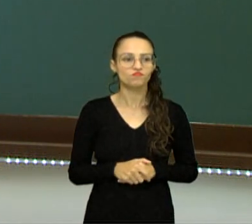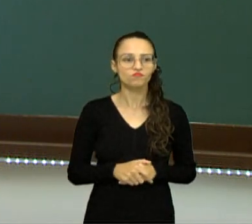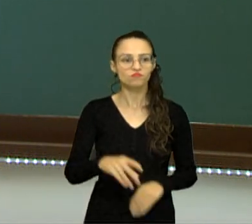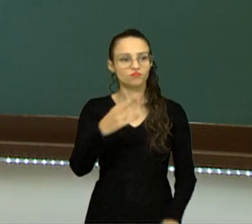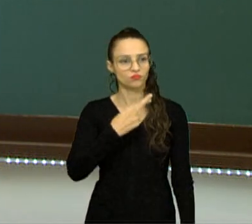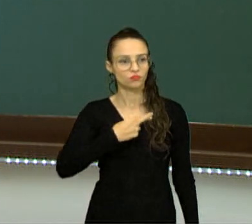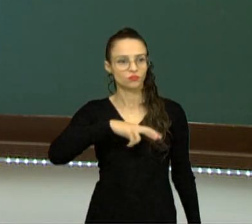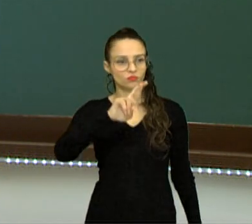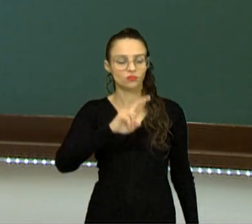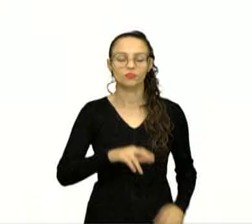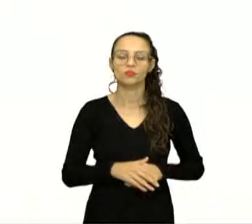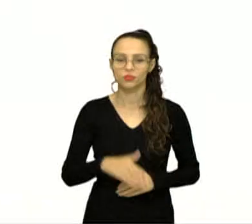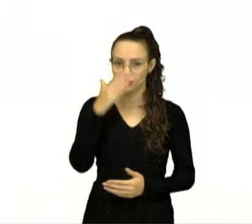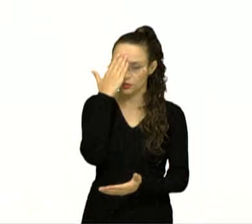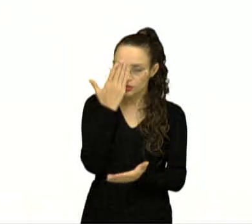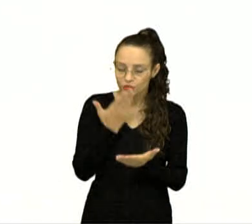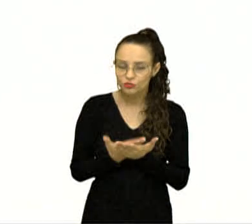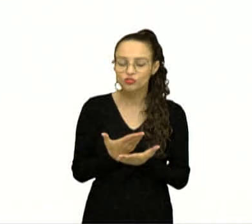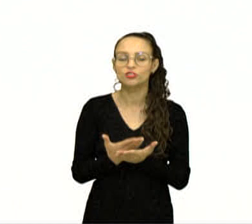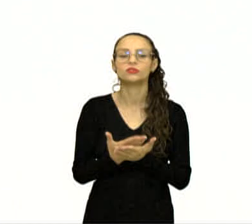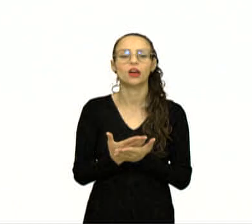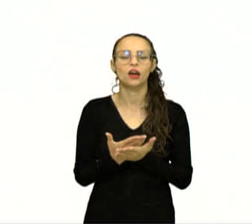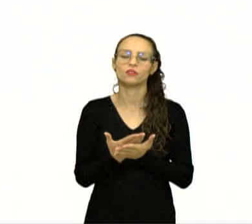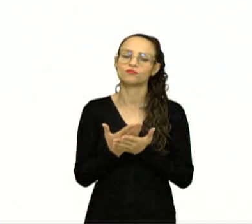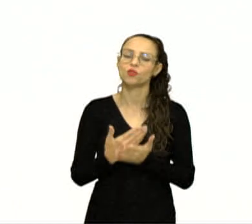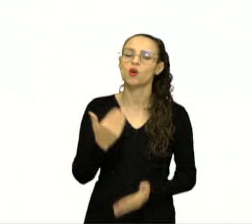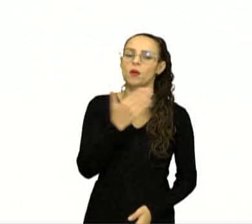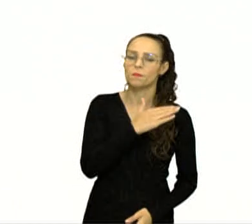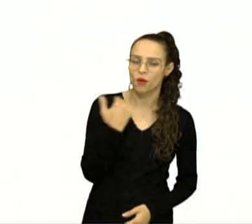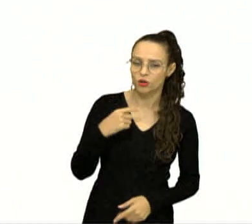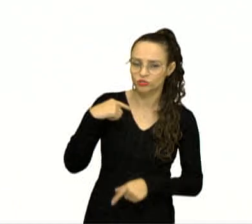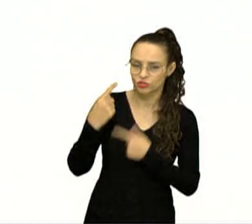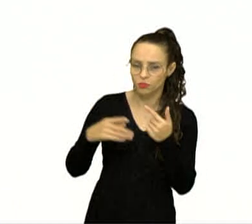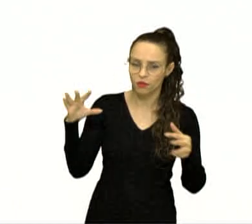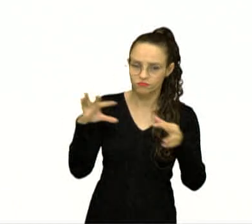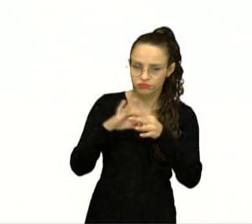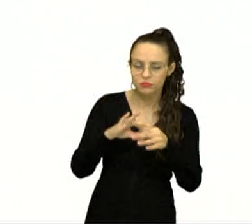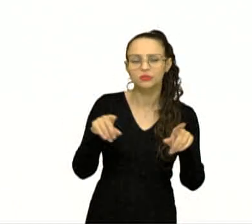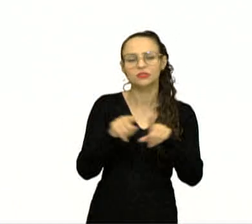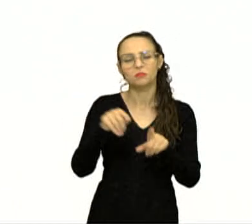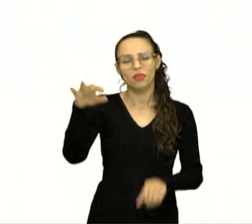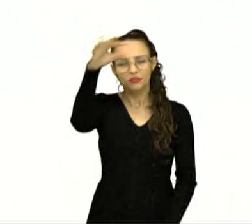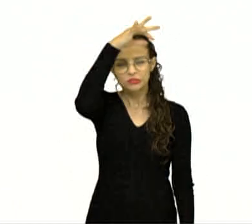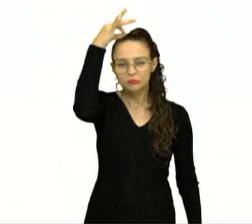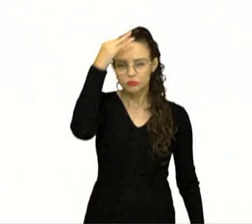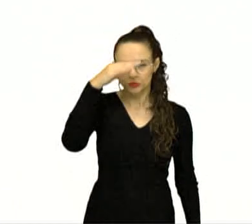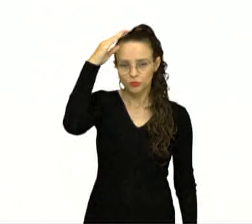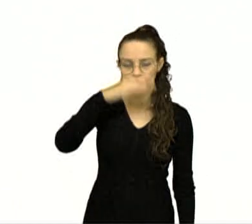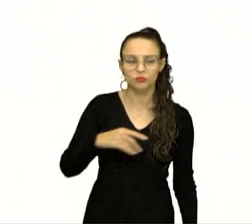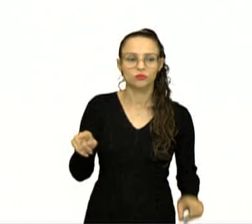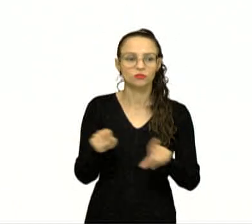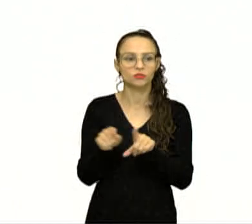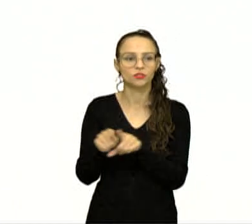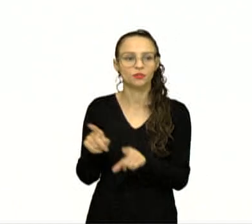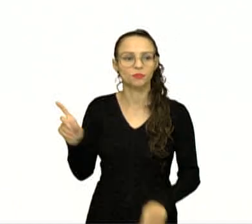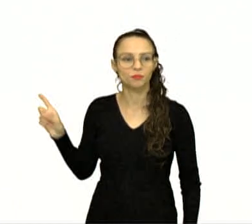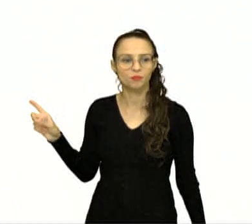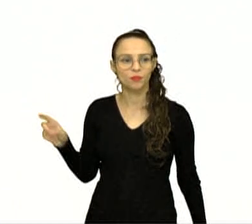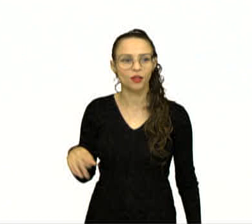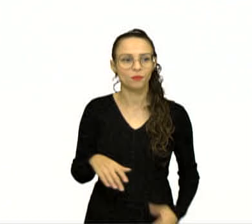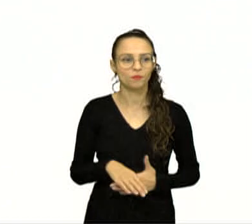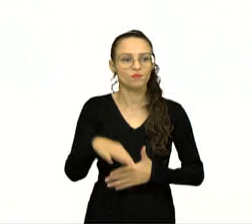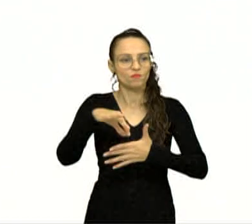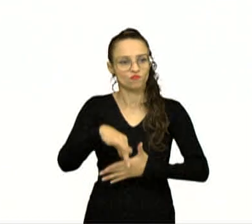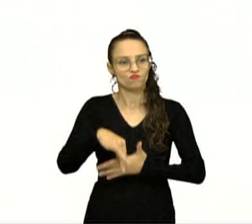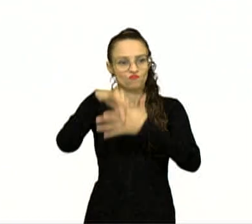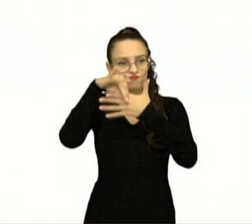Religião. Acreditavam na reencarnação e a crença em maus espíritos. Pajé Xamã, Guarani, no encontro de lideranças, lançamento da